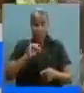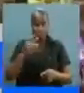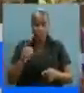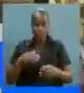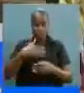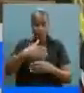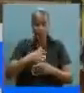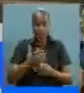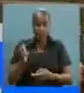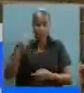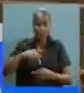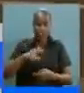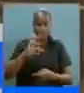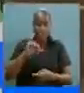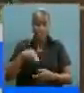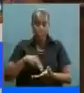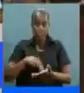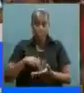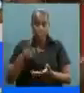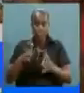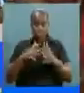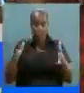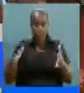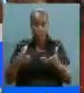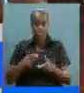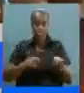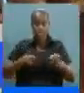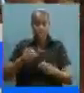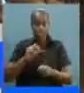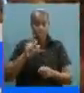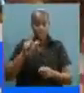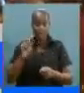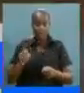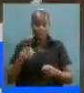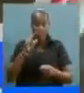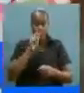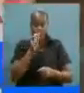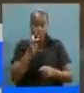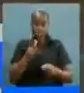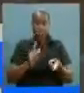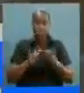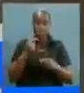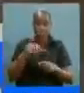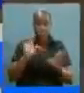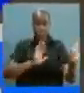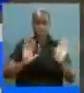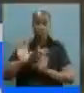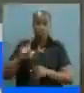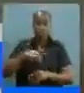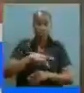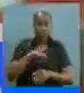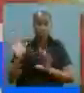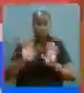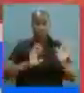e trouxe para o Sambódromo de Mindelo um dos seus maiores carros alegóricos e um pouco daquilo que foi o desfile de fevereiro.